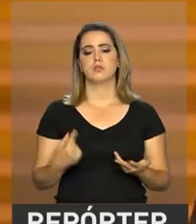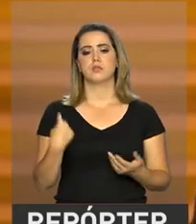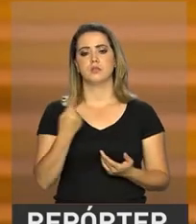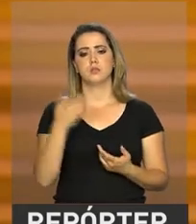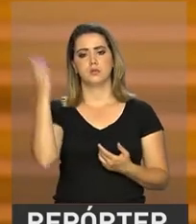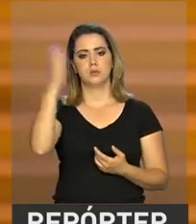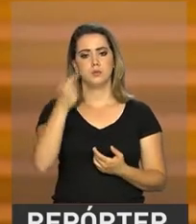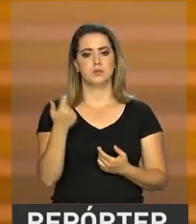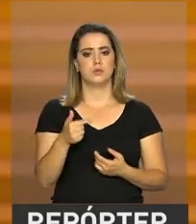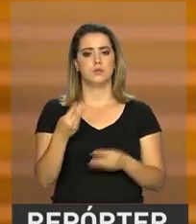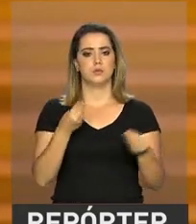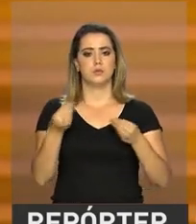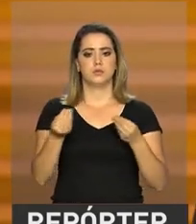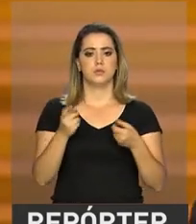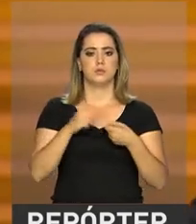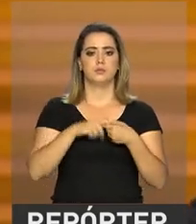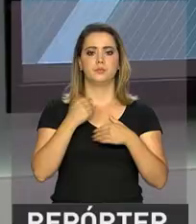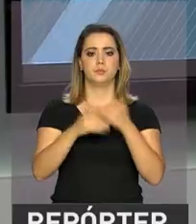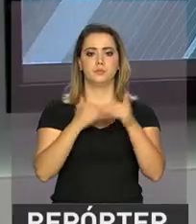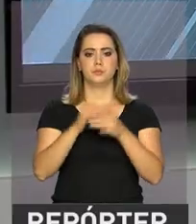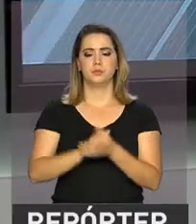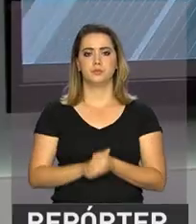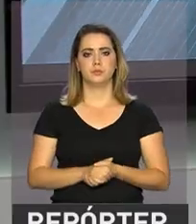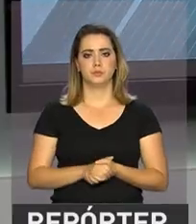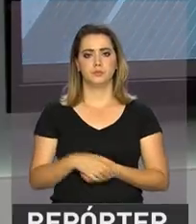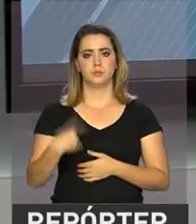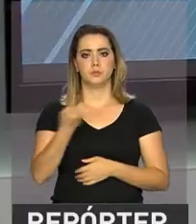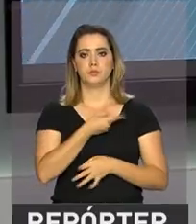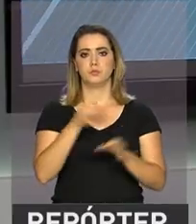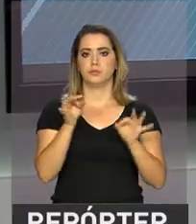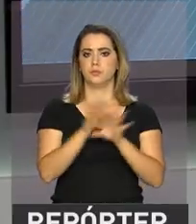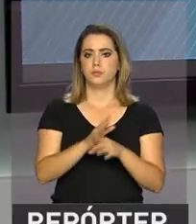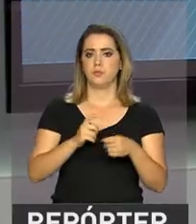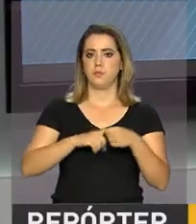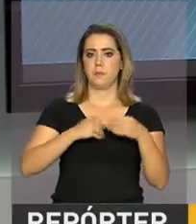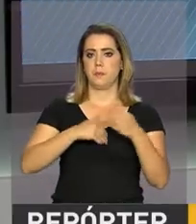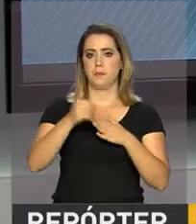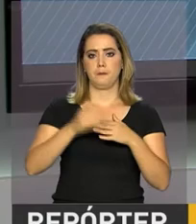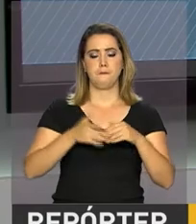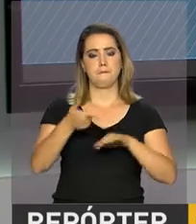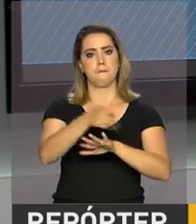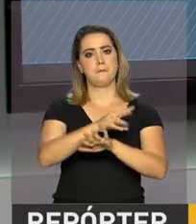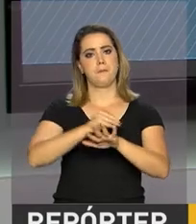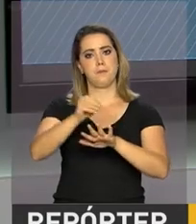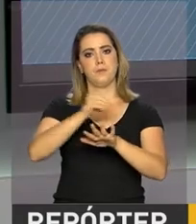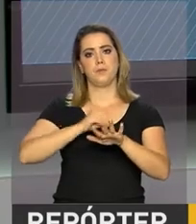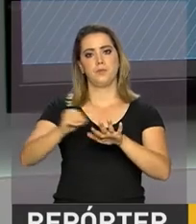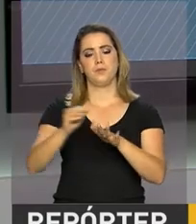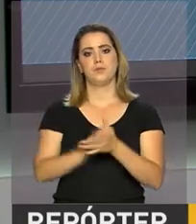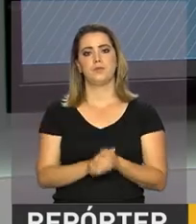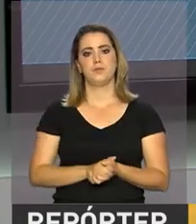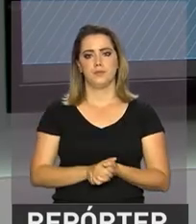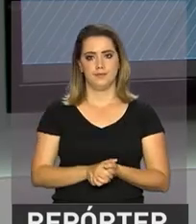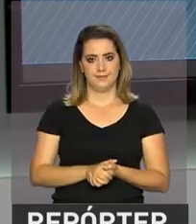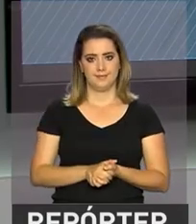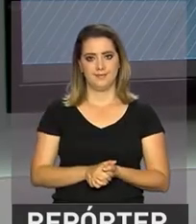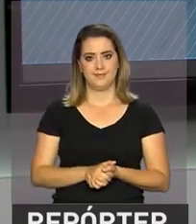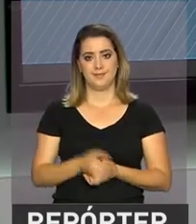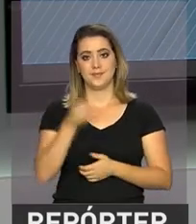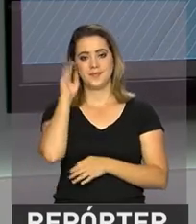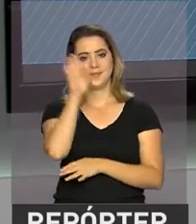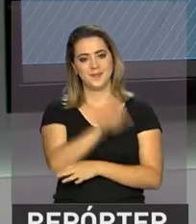terá condições de se recuperar. Nós ficamos por aqui, voltamos a qualquer momento com outras